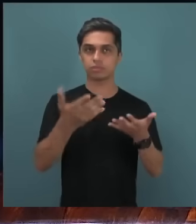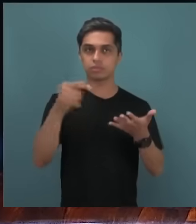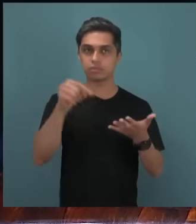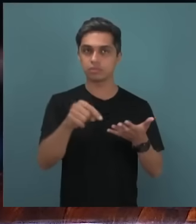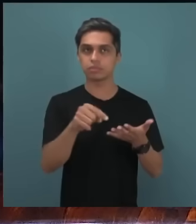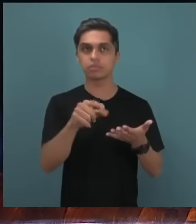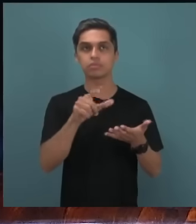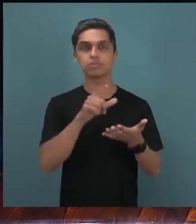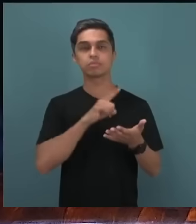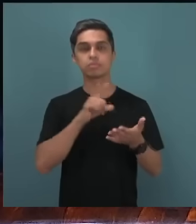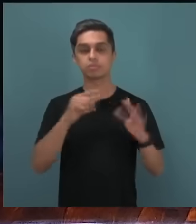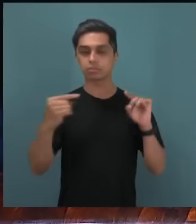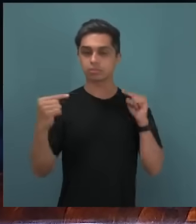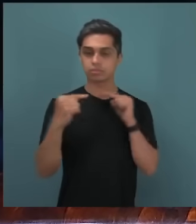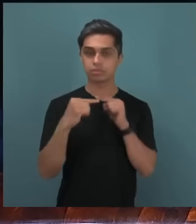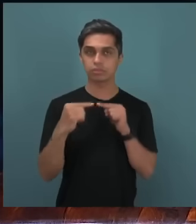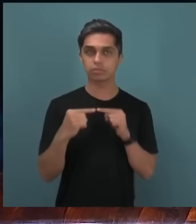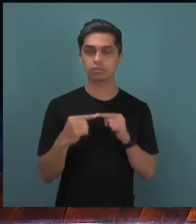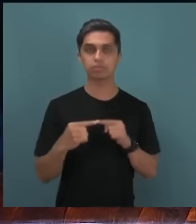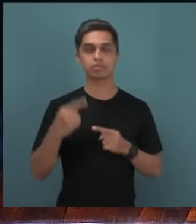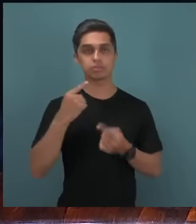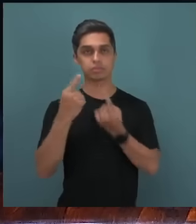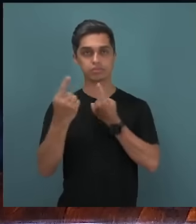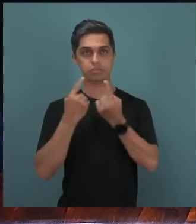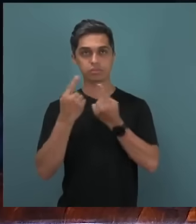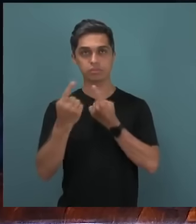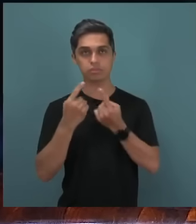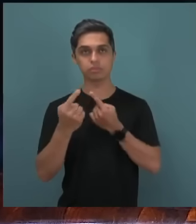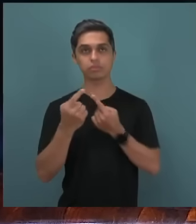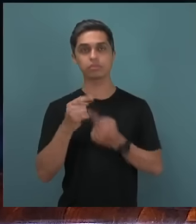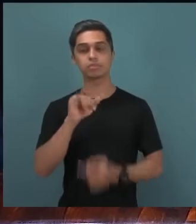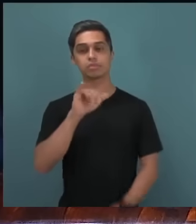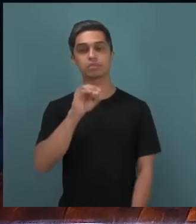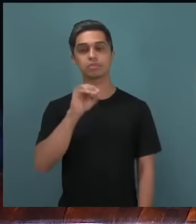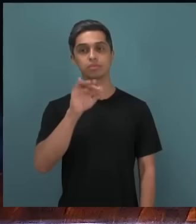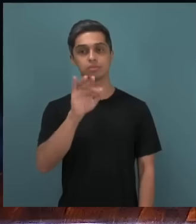tem tudo a ver também com o debate do IOF.